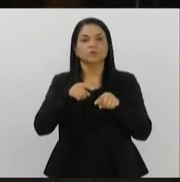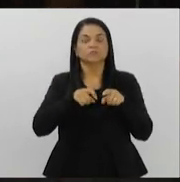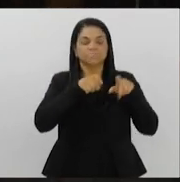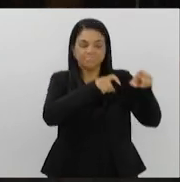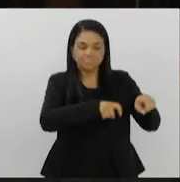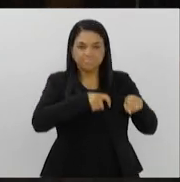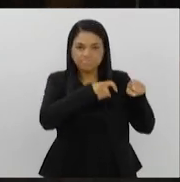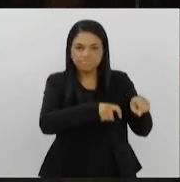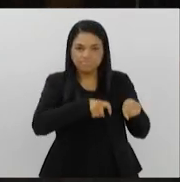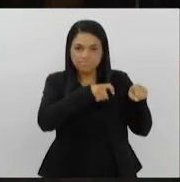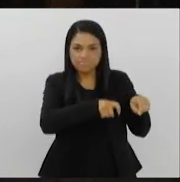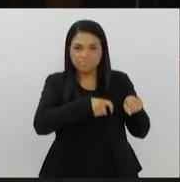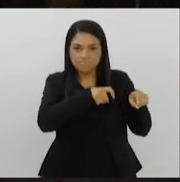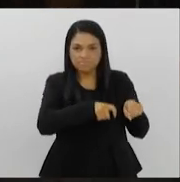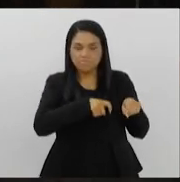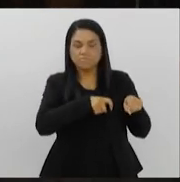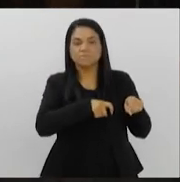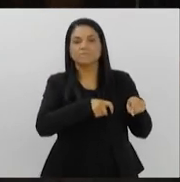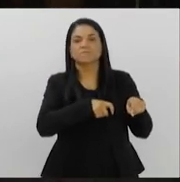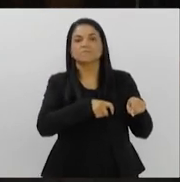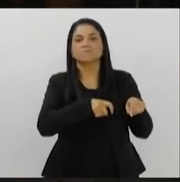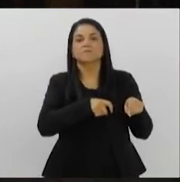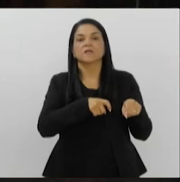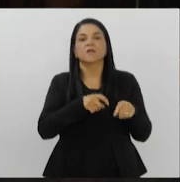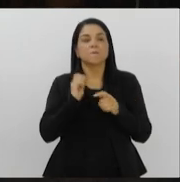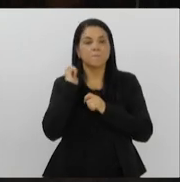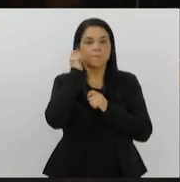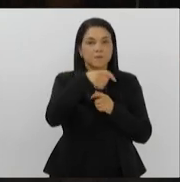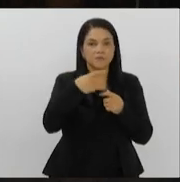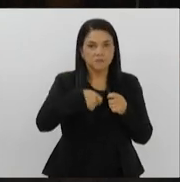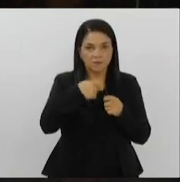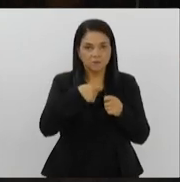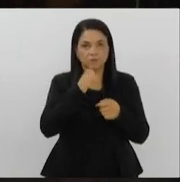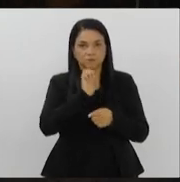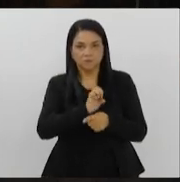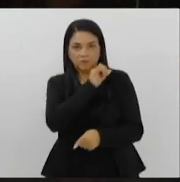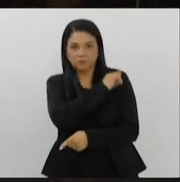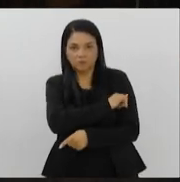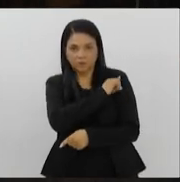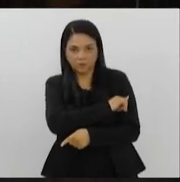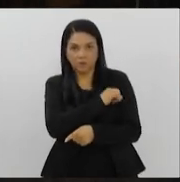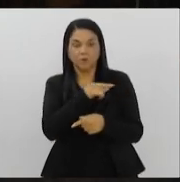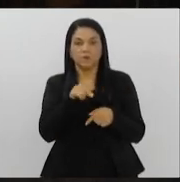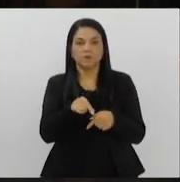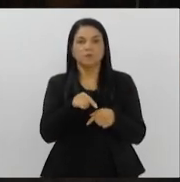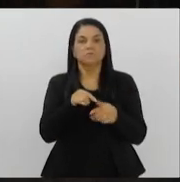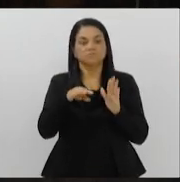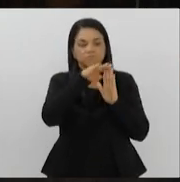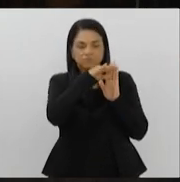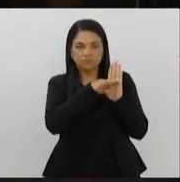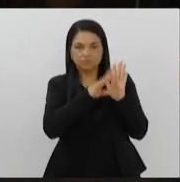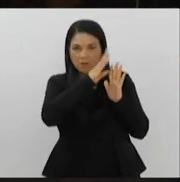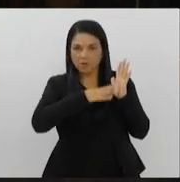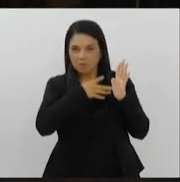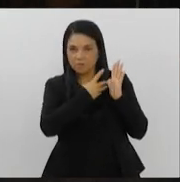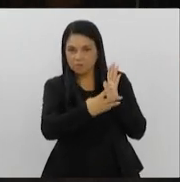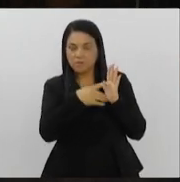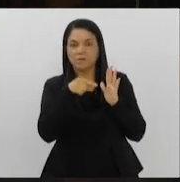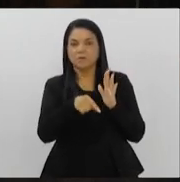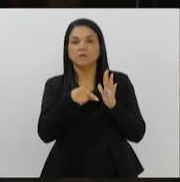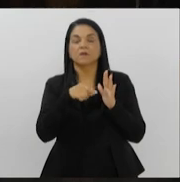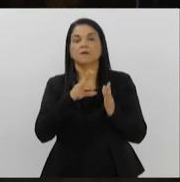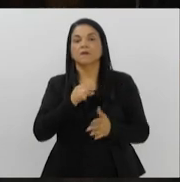rurais, agricultores e pescadores do nosso Estado, nos cardápios das entidades públicas e da